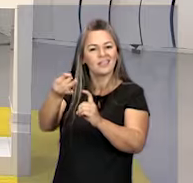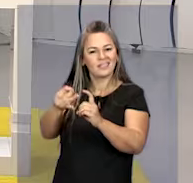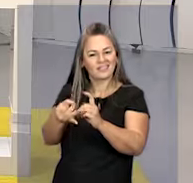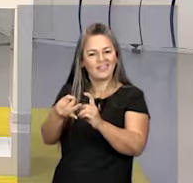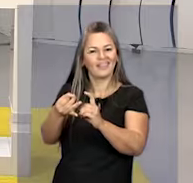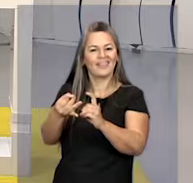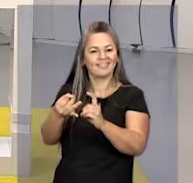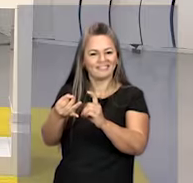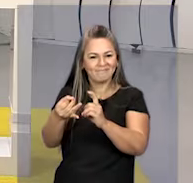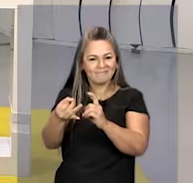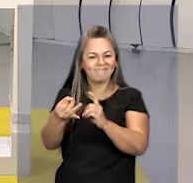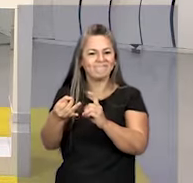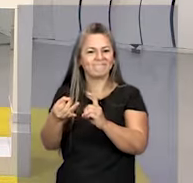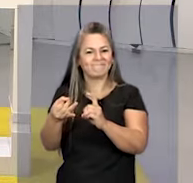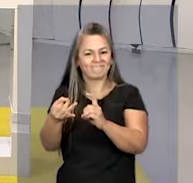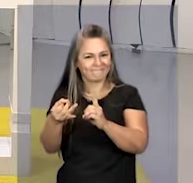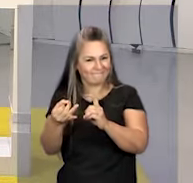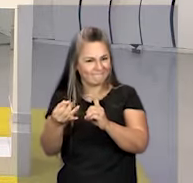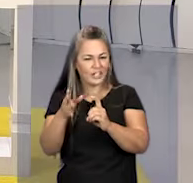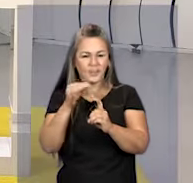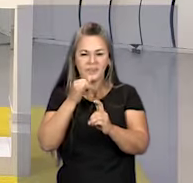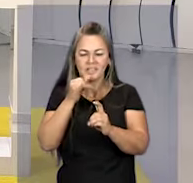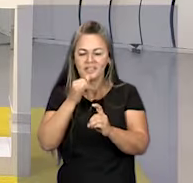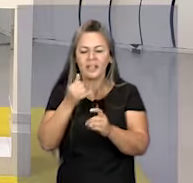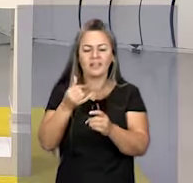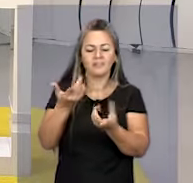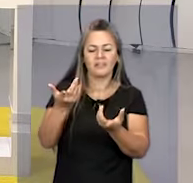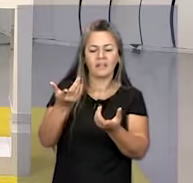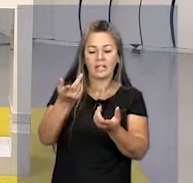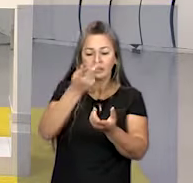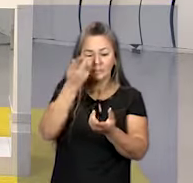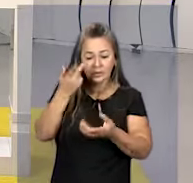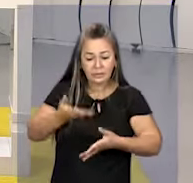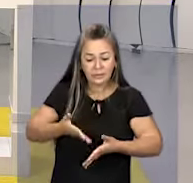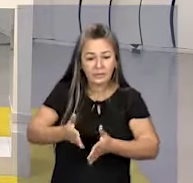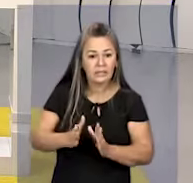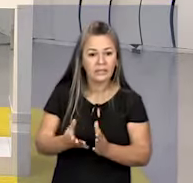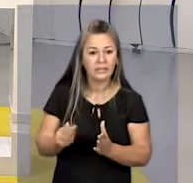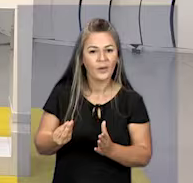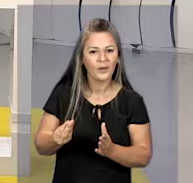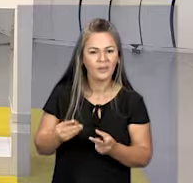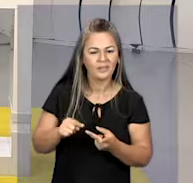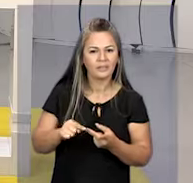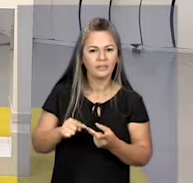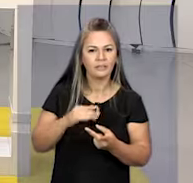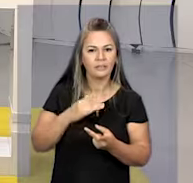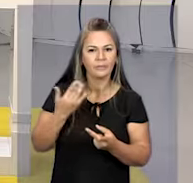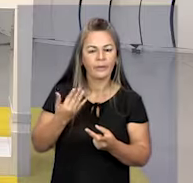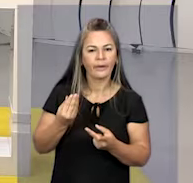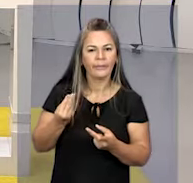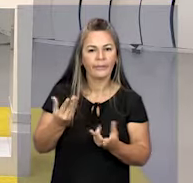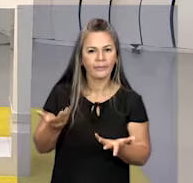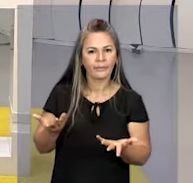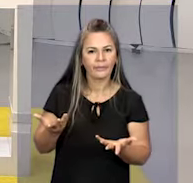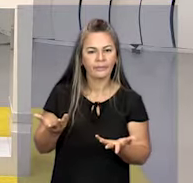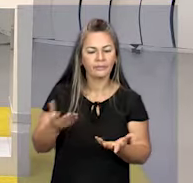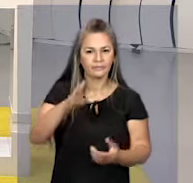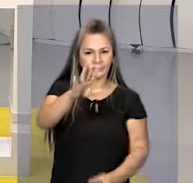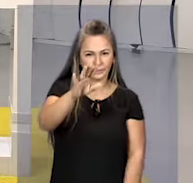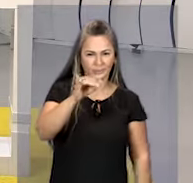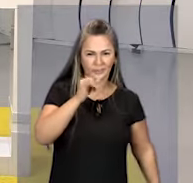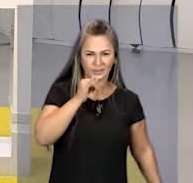as pessoas nascem, vivem, morrem, o sentido da vida. Para vocês terem uma ideia,